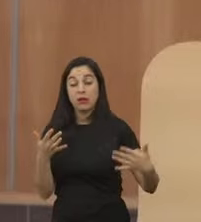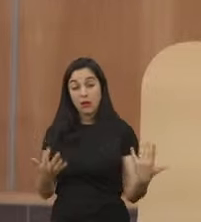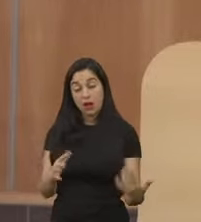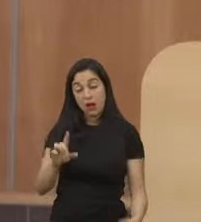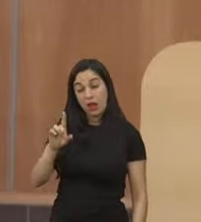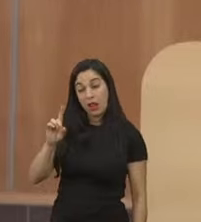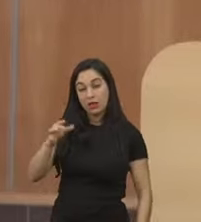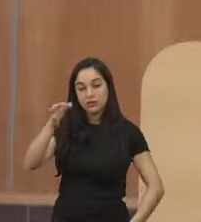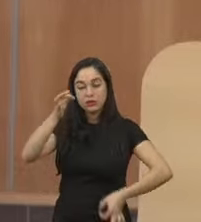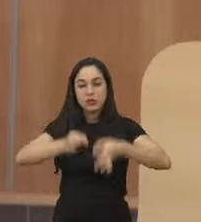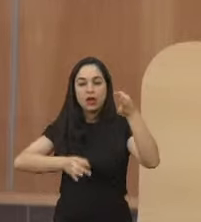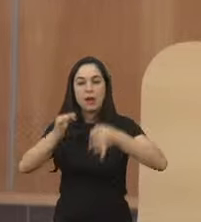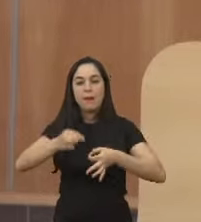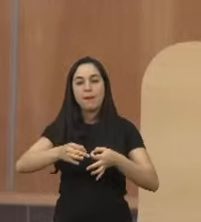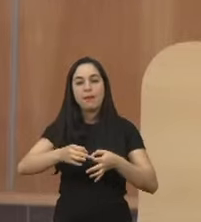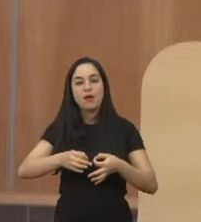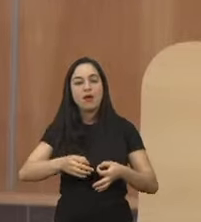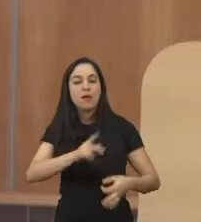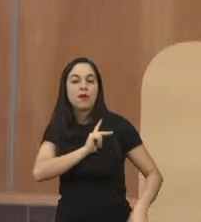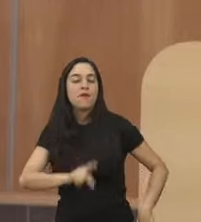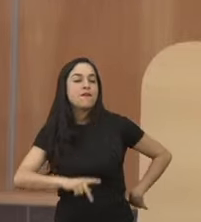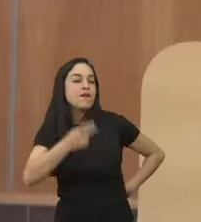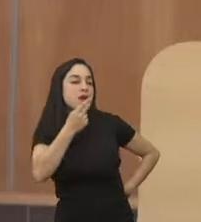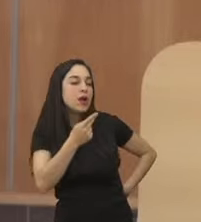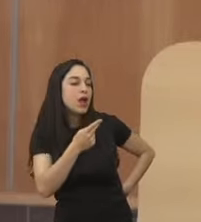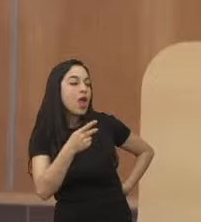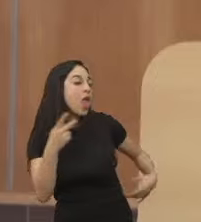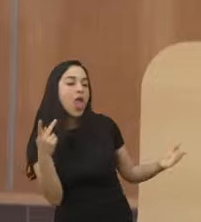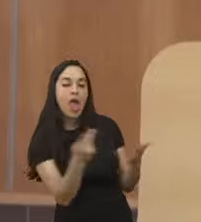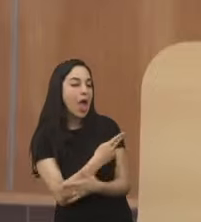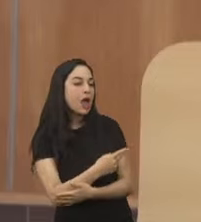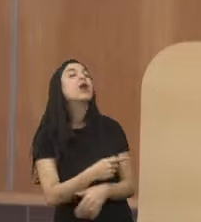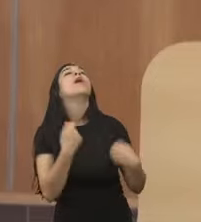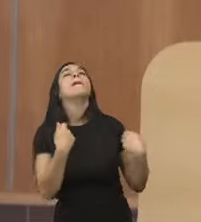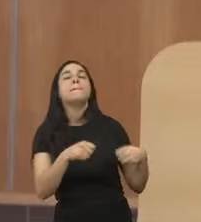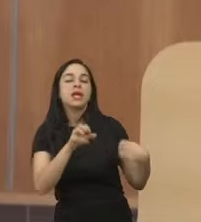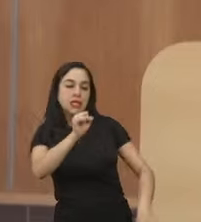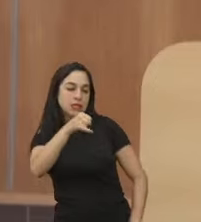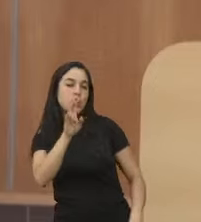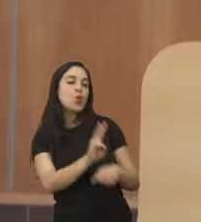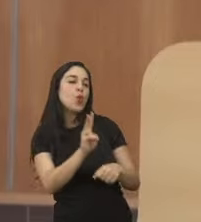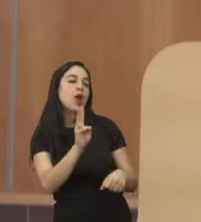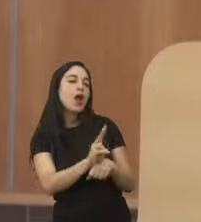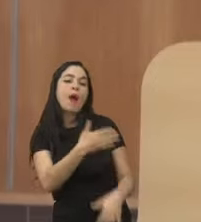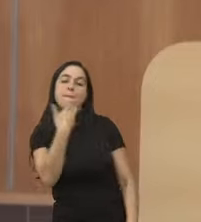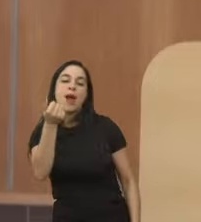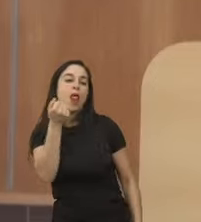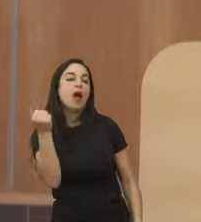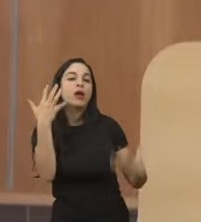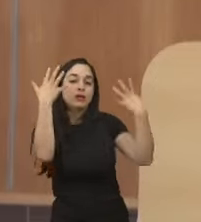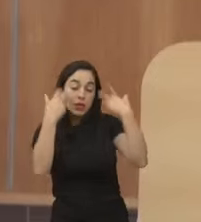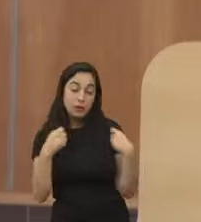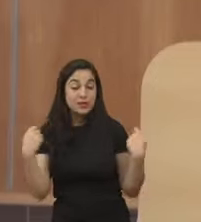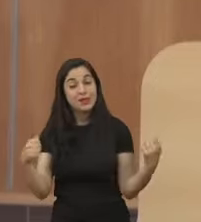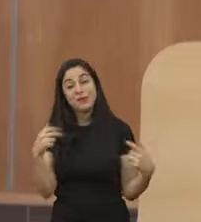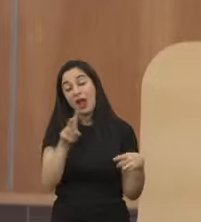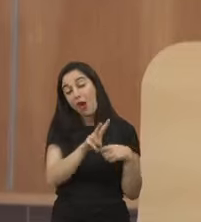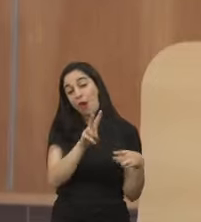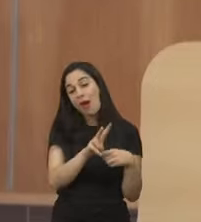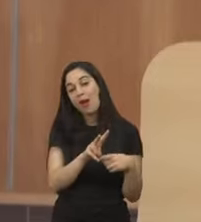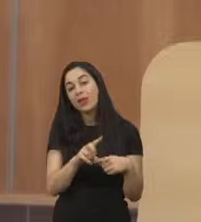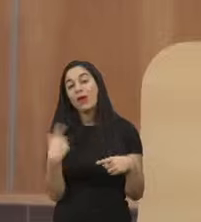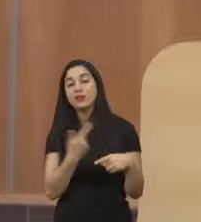o presidente do TJ, disse, você está errado, não vou aceitar o recurso, vai ter que fazer sim pelos animais. E uma vez que agora eles têm que fazer pelos animais, a gente